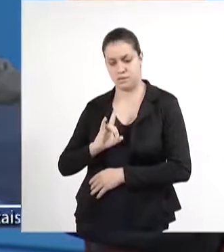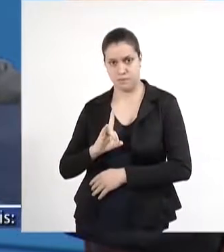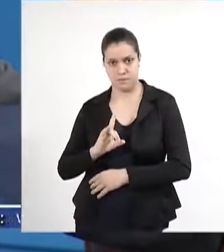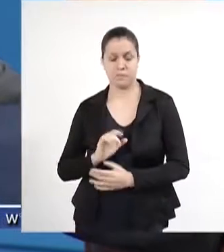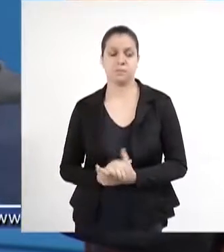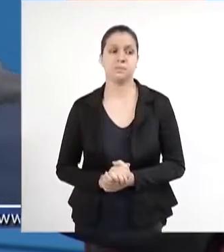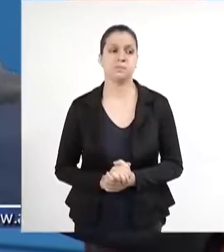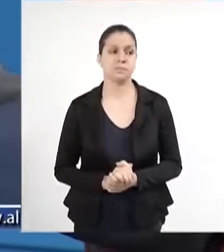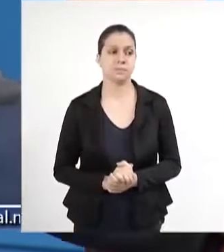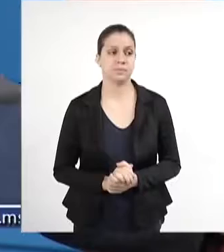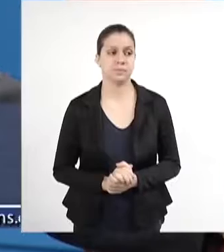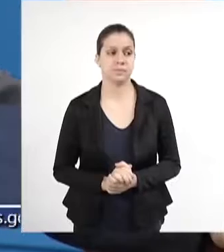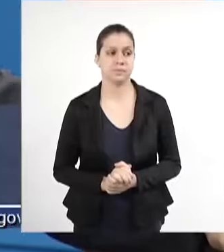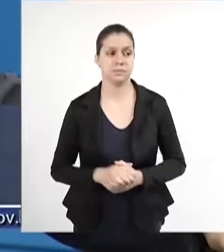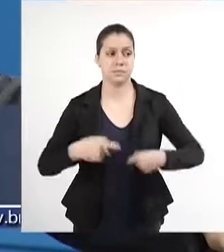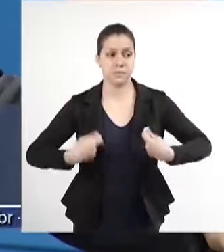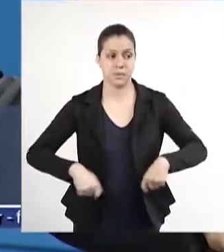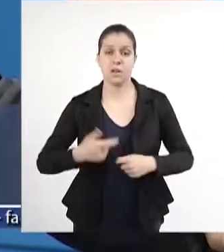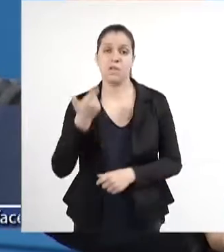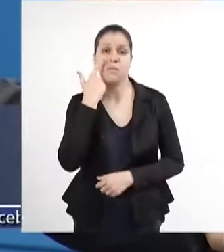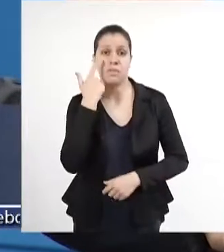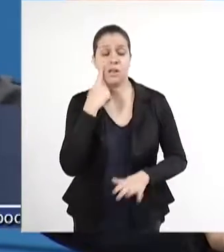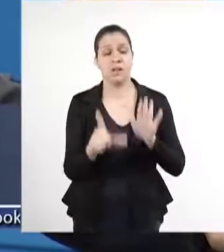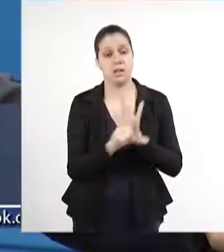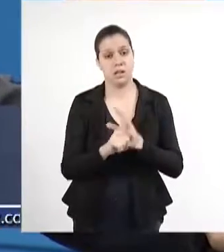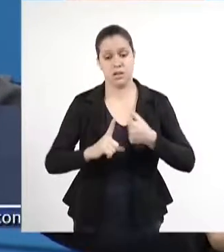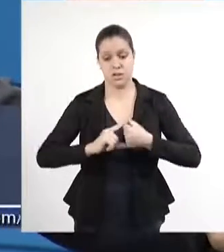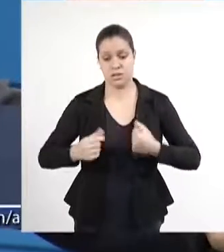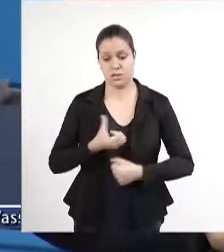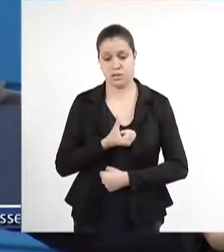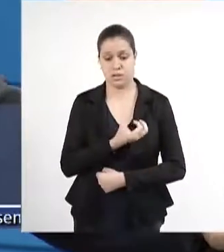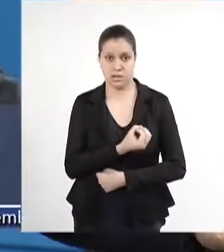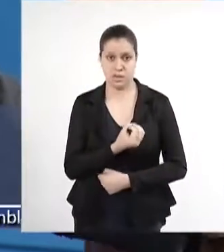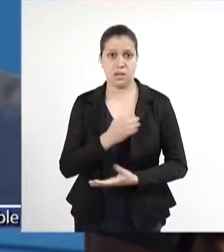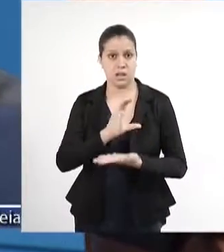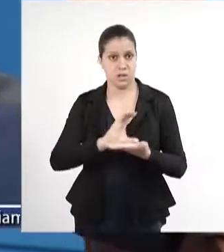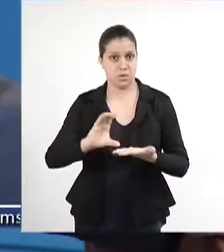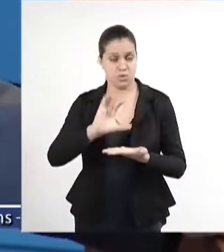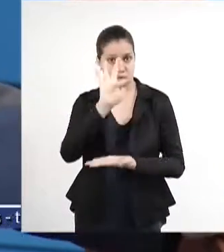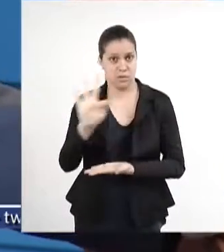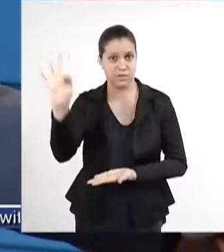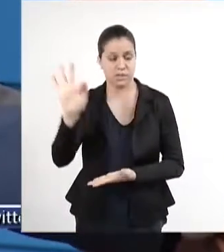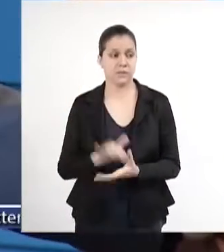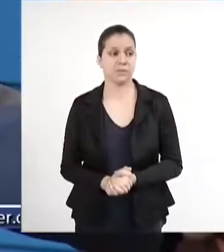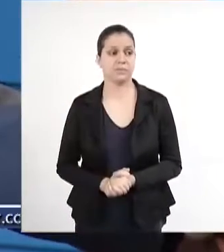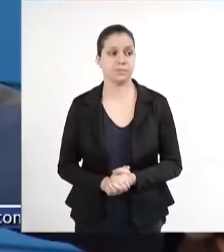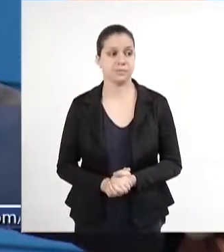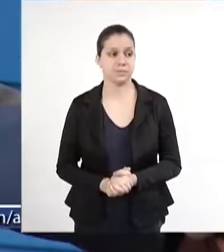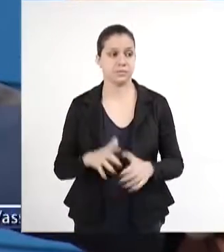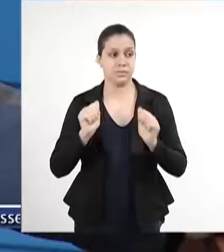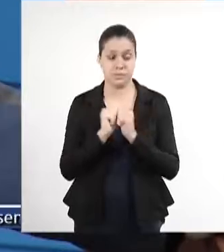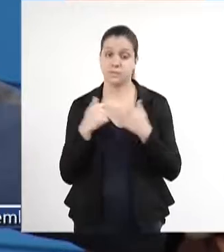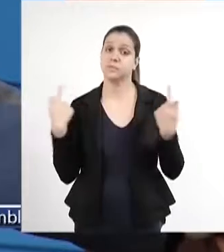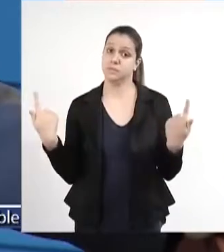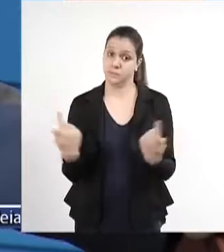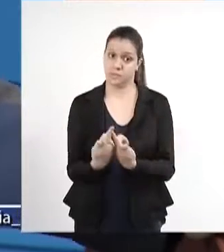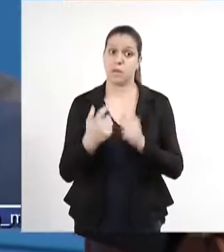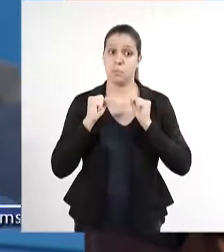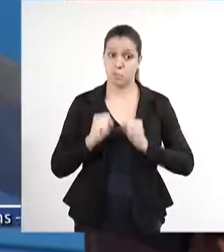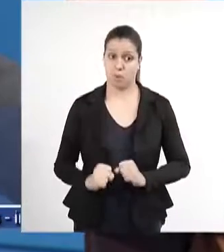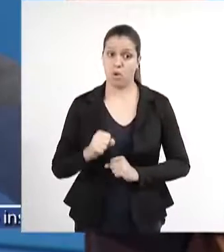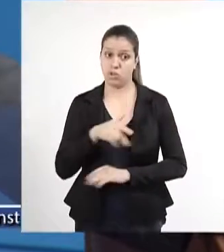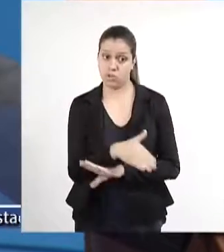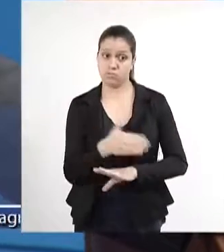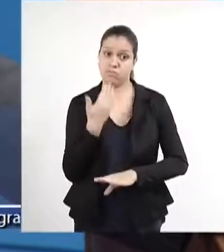precisava, na lei existe isso, o artigo 60 da Constituição Federal, as assembleias legislativas podem